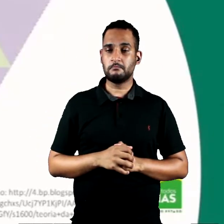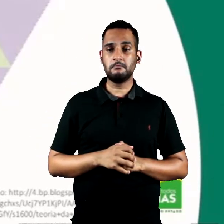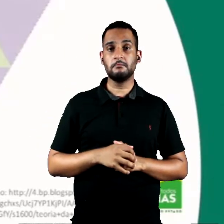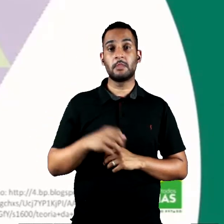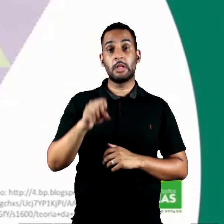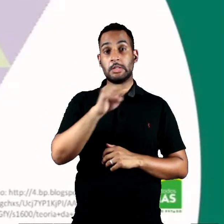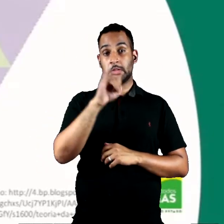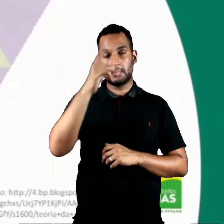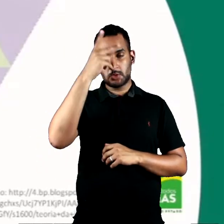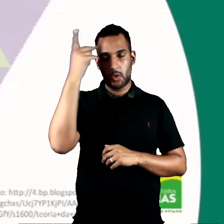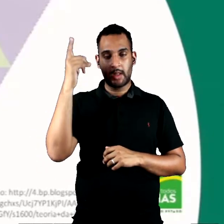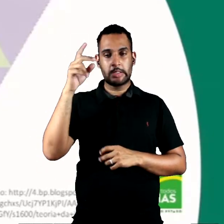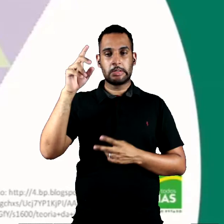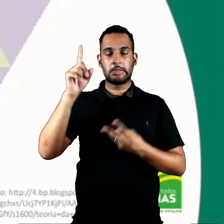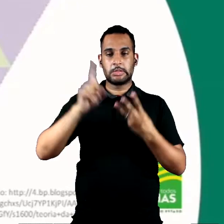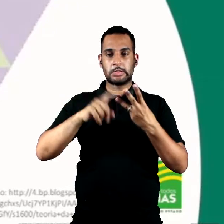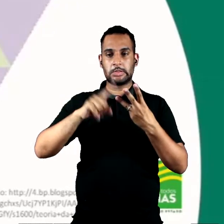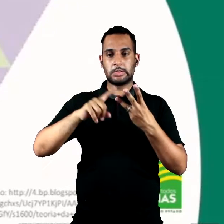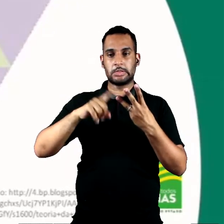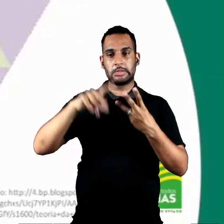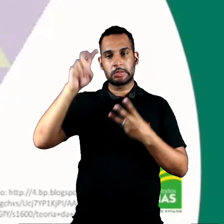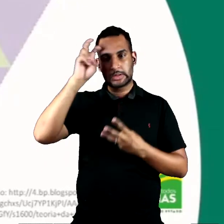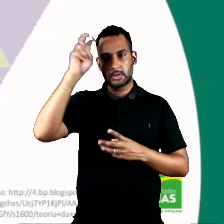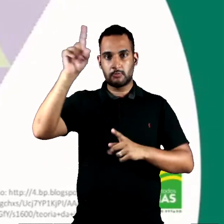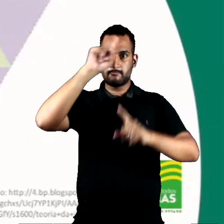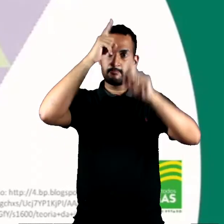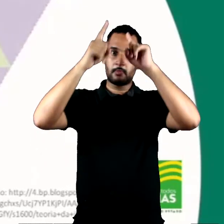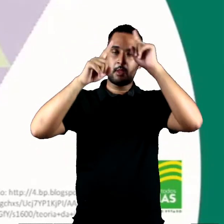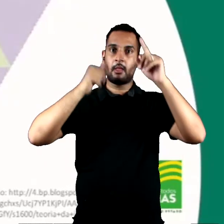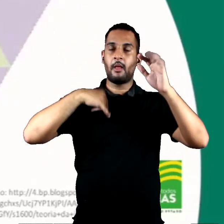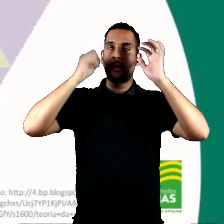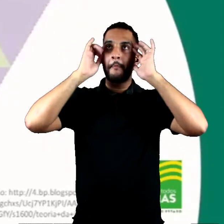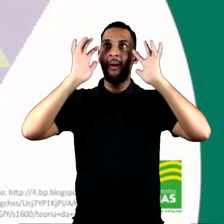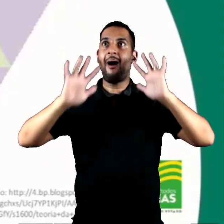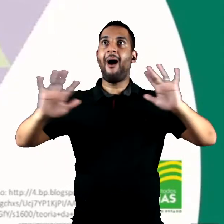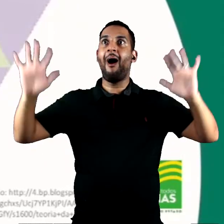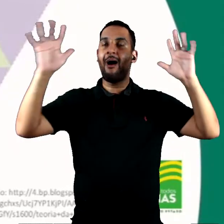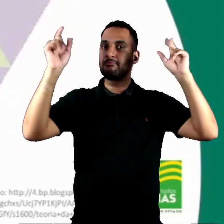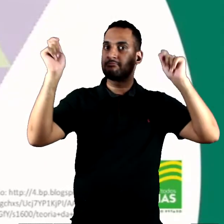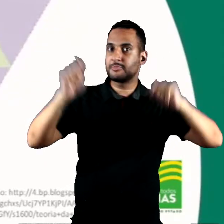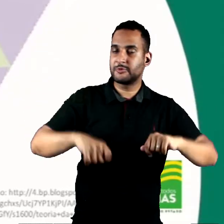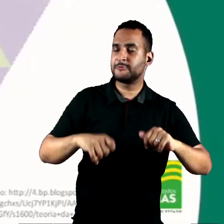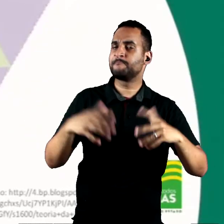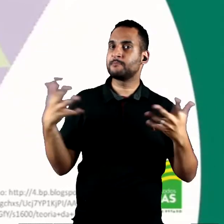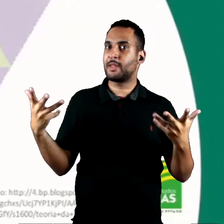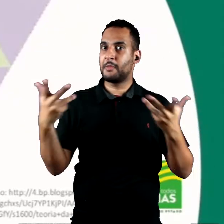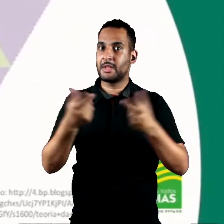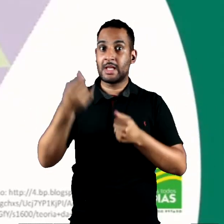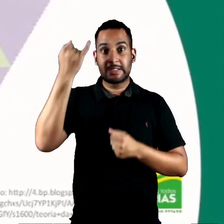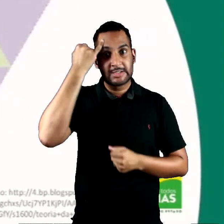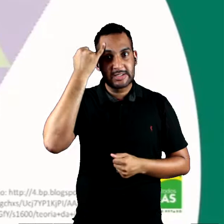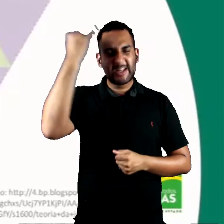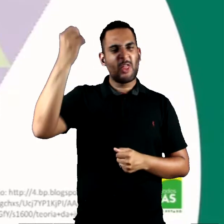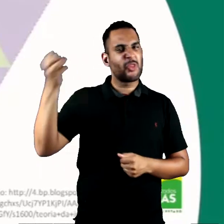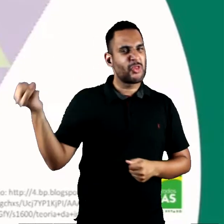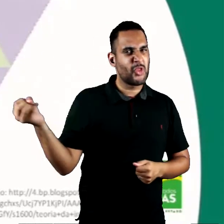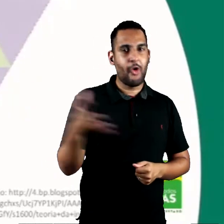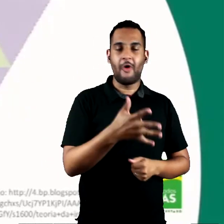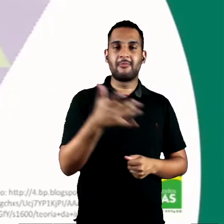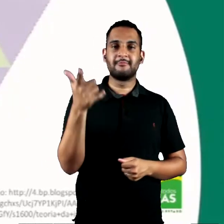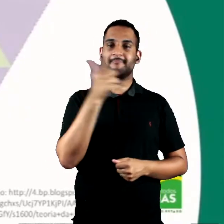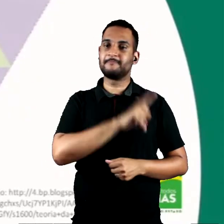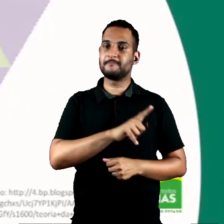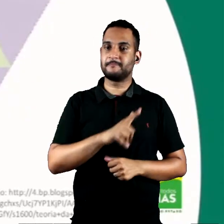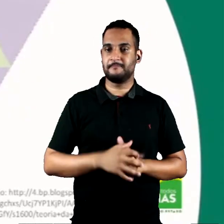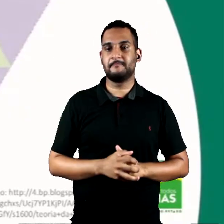inteligência criativa demonstra grande imaginação e habilidade em gerar ideias originais